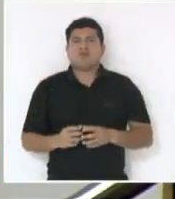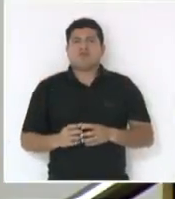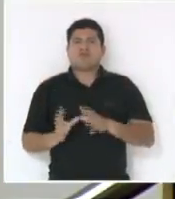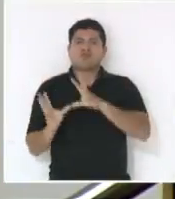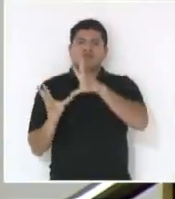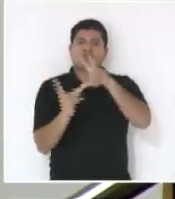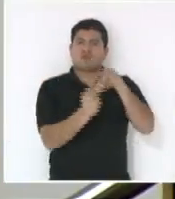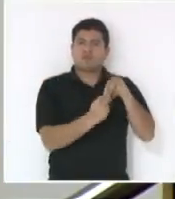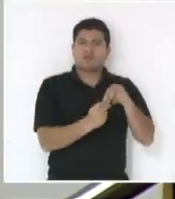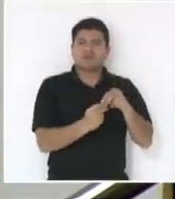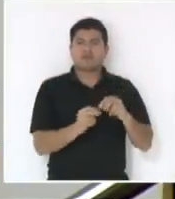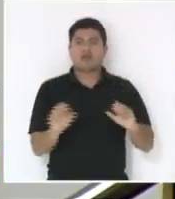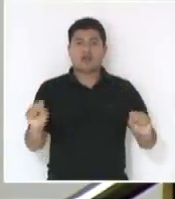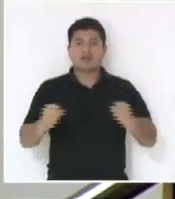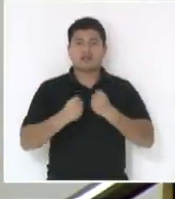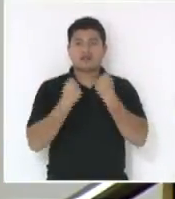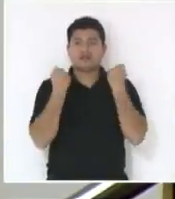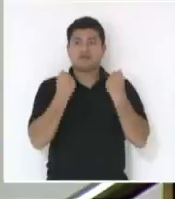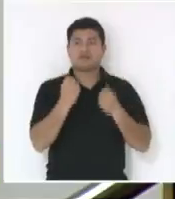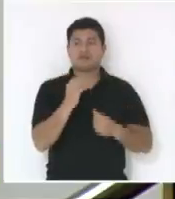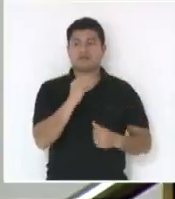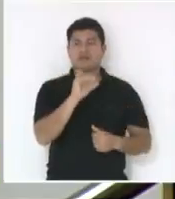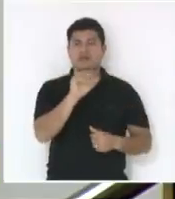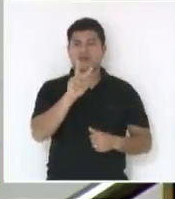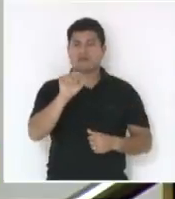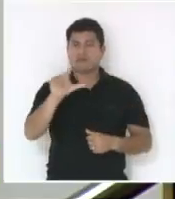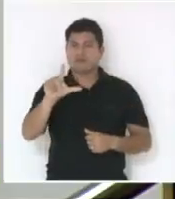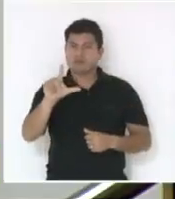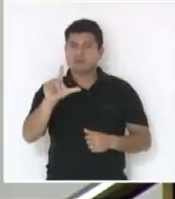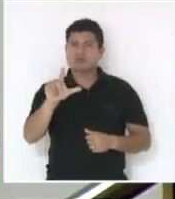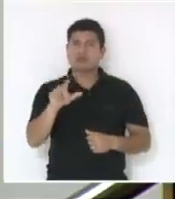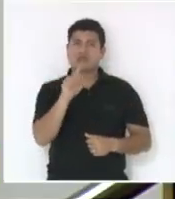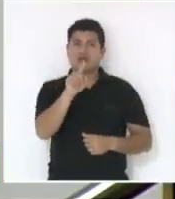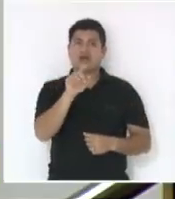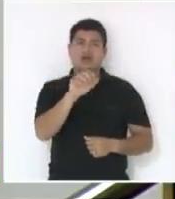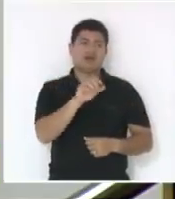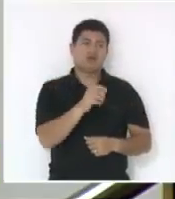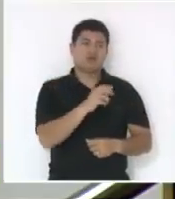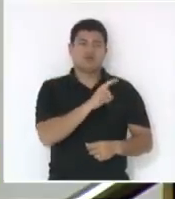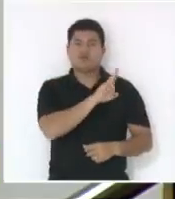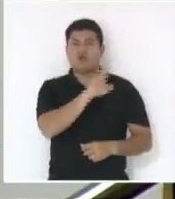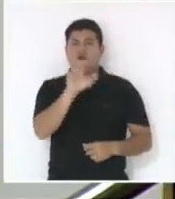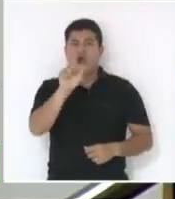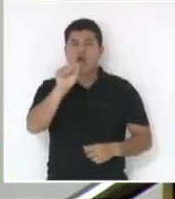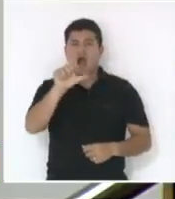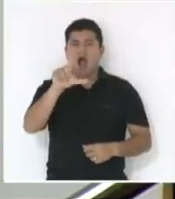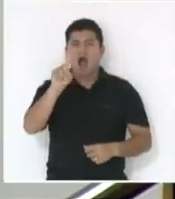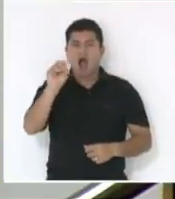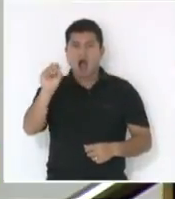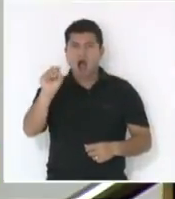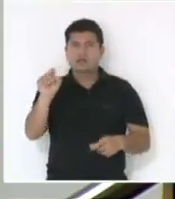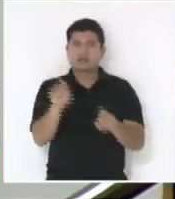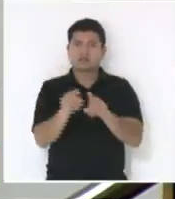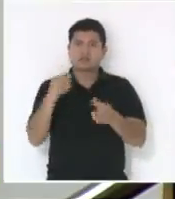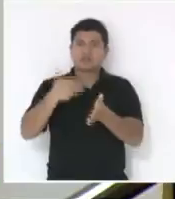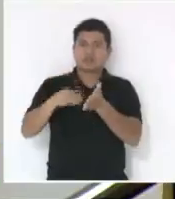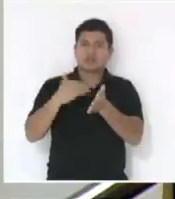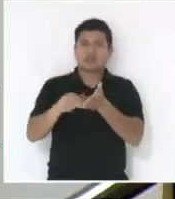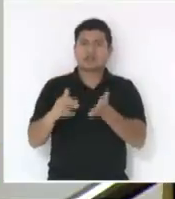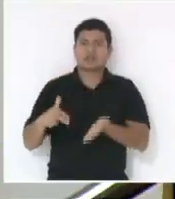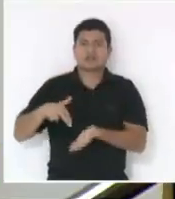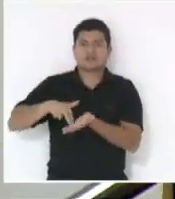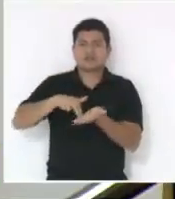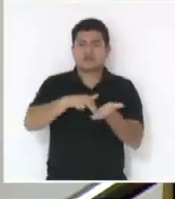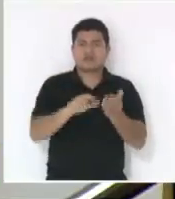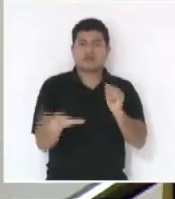Santa Catarina. E vocês conheceram. O Aldo Batista Neto deu uma atenção magnífica, o secretário de Segurança de Navegantes, junto, dando todo o